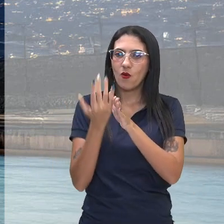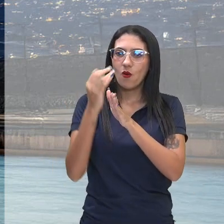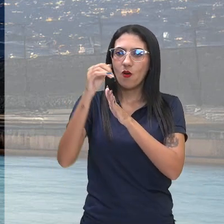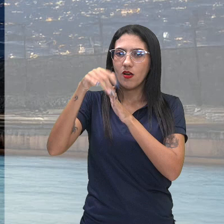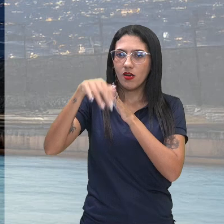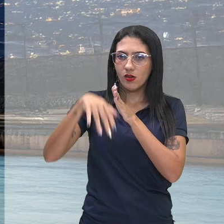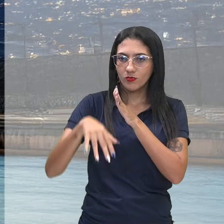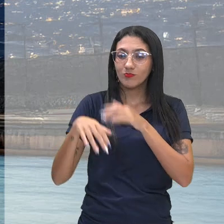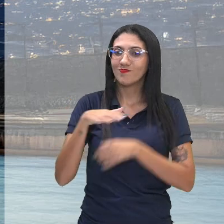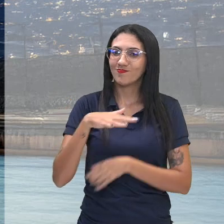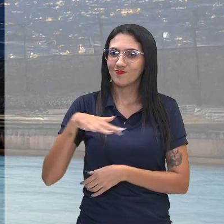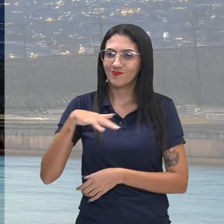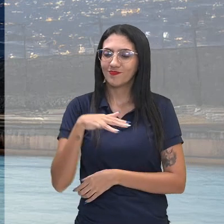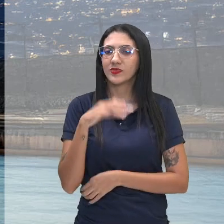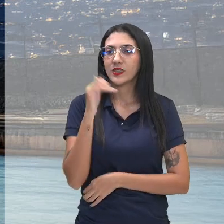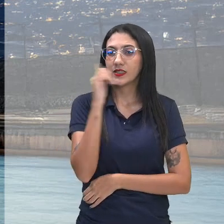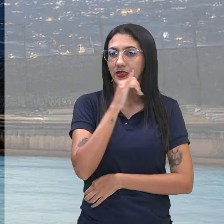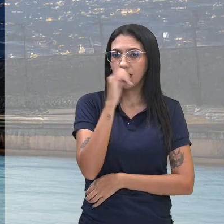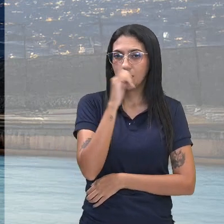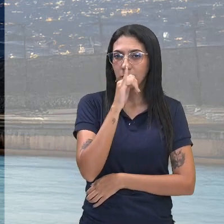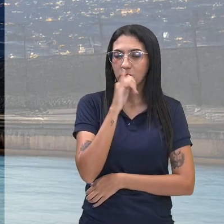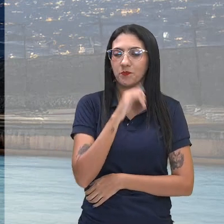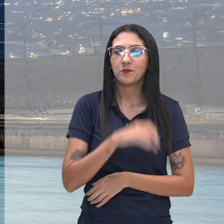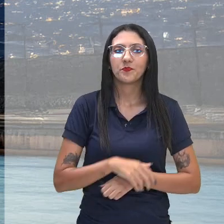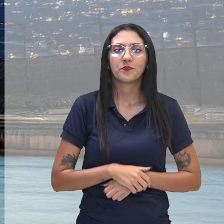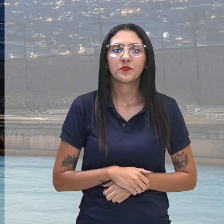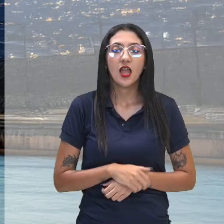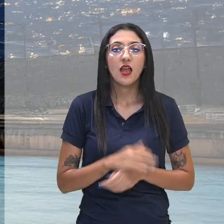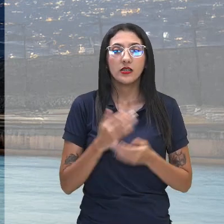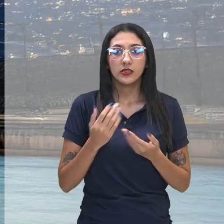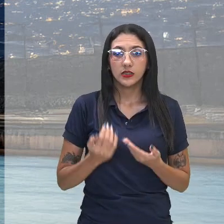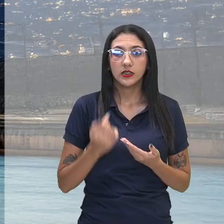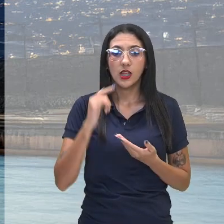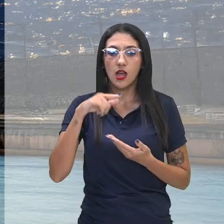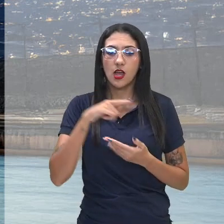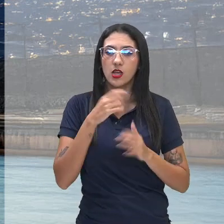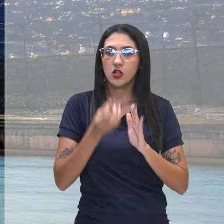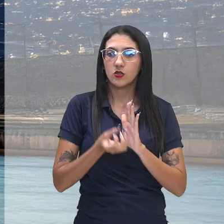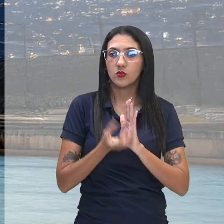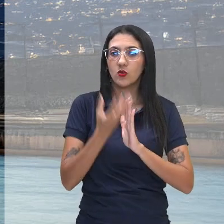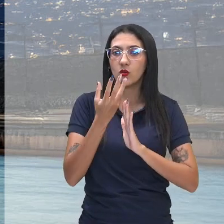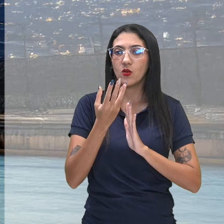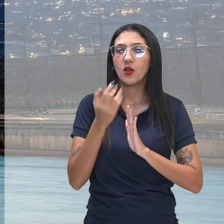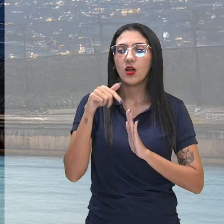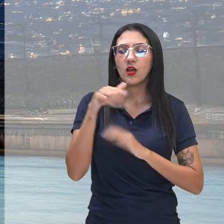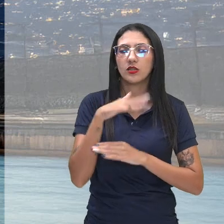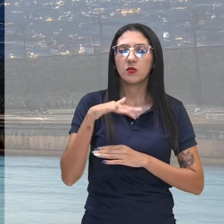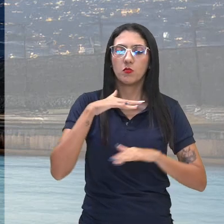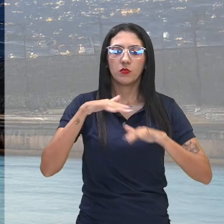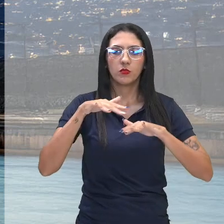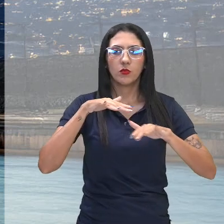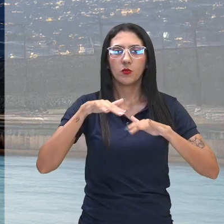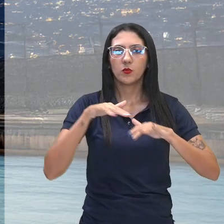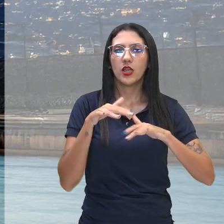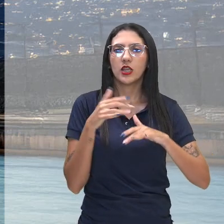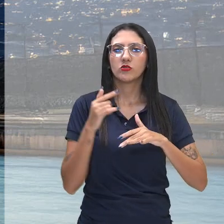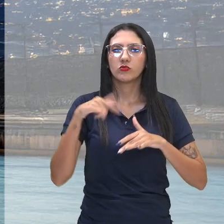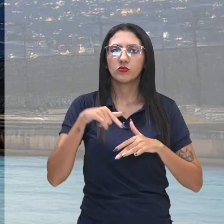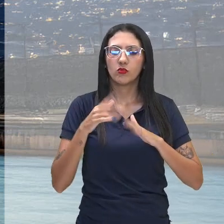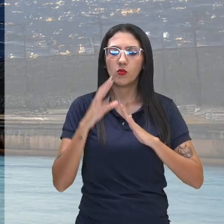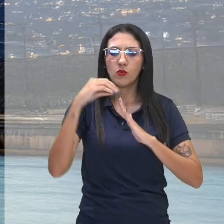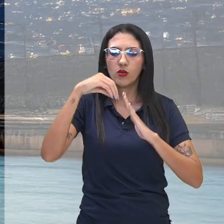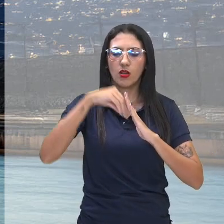da Itália. Então essa atividade aí do vulcão, como a gente pôde observar, né, esse movimento aí do manto, onde